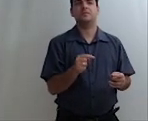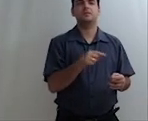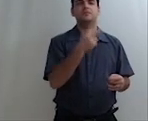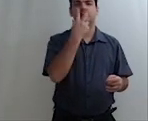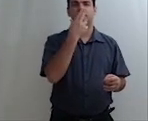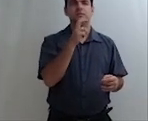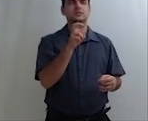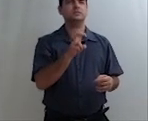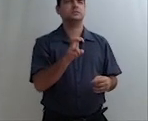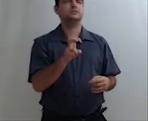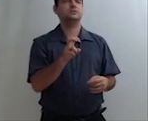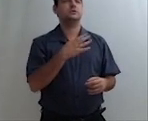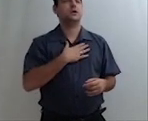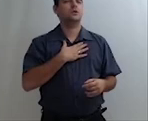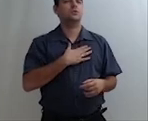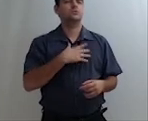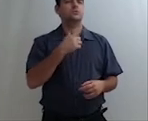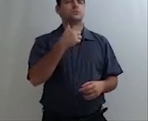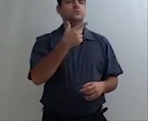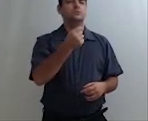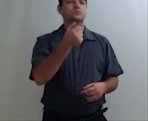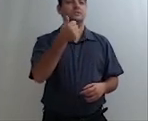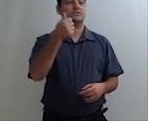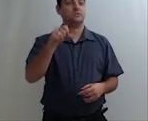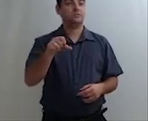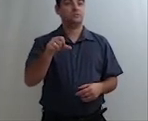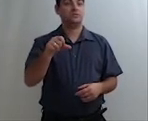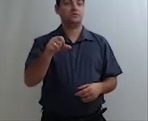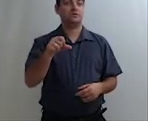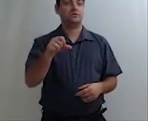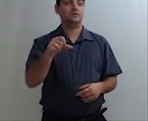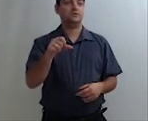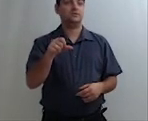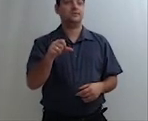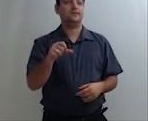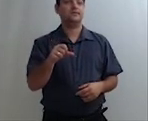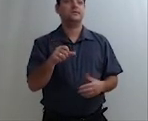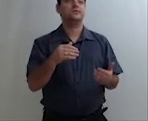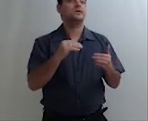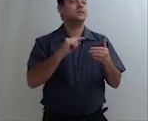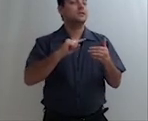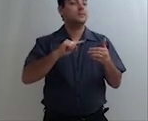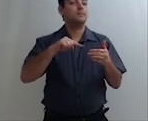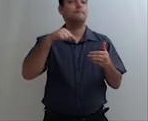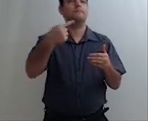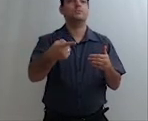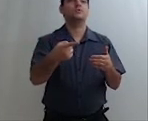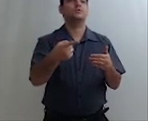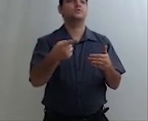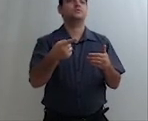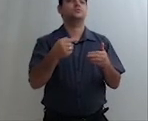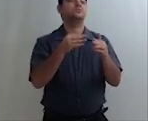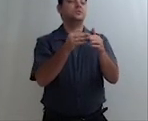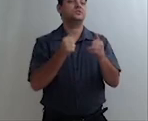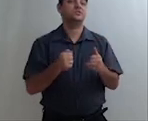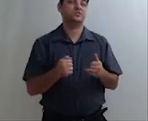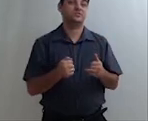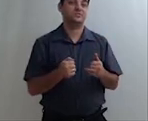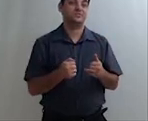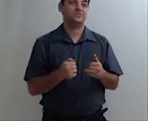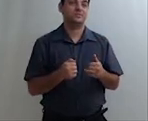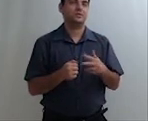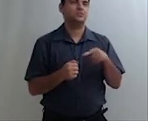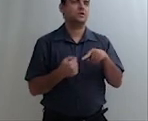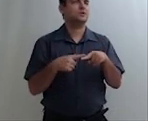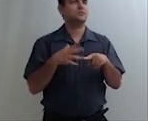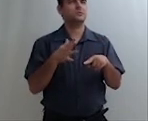de agosto de 2019 o chacó ou seja após a impetração d urit que ocorreu em 15